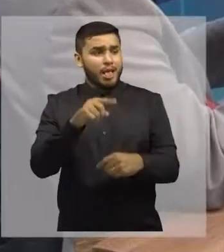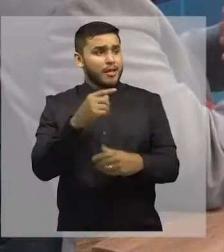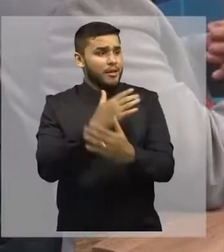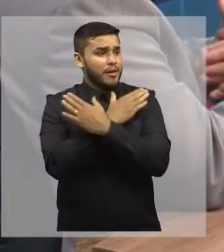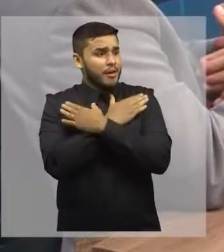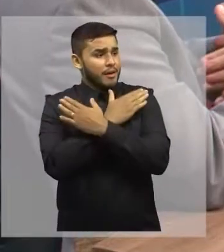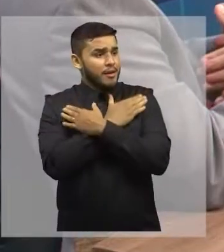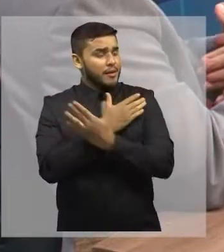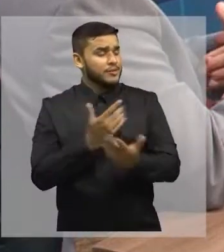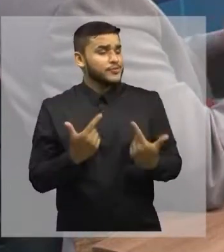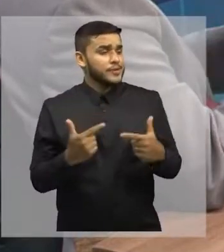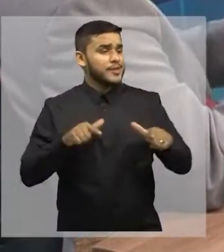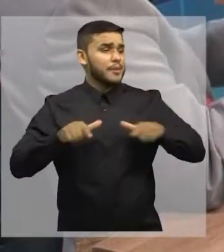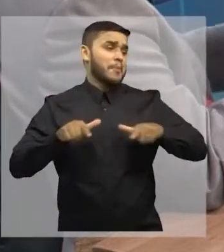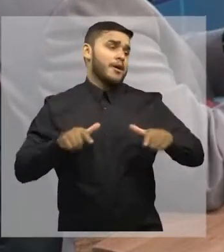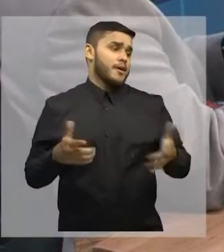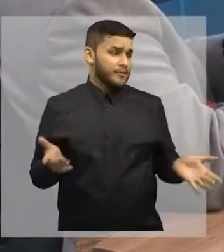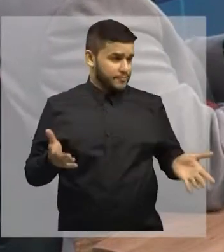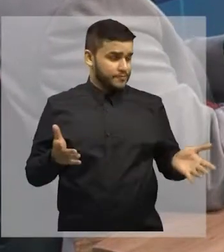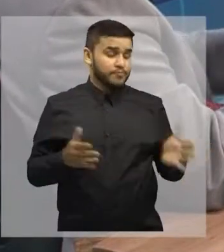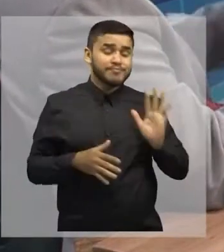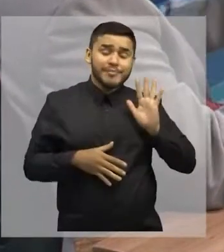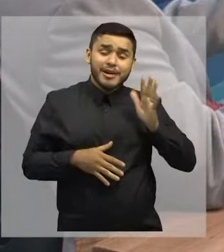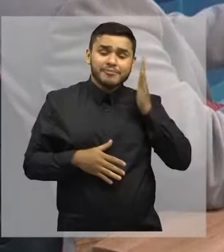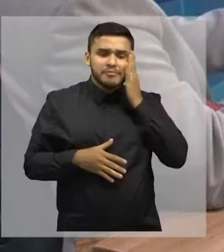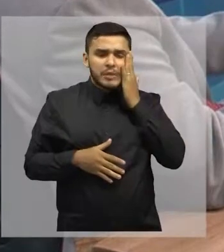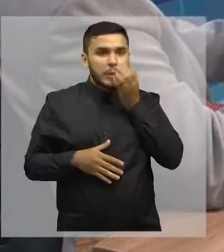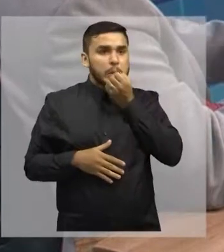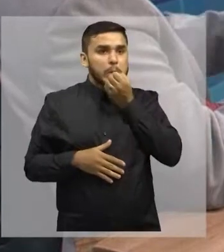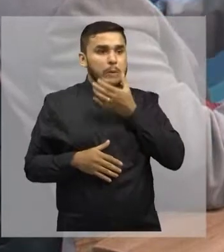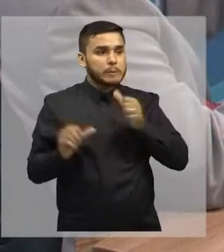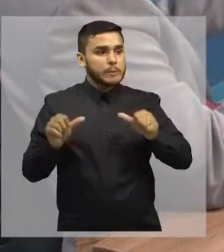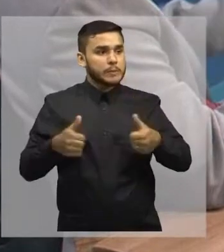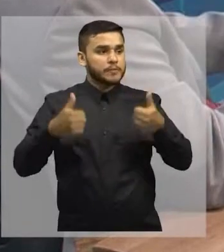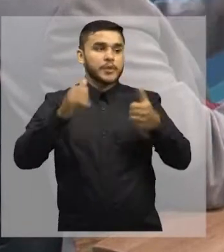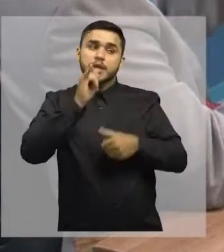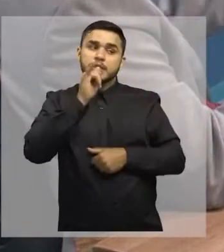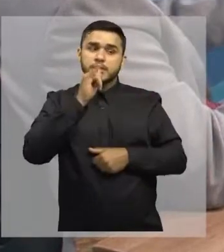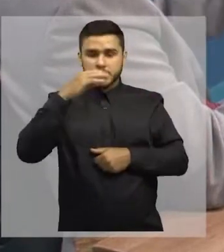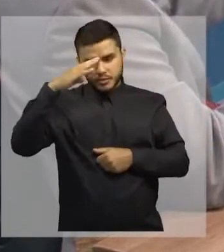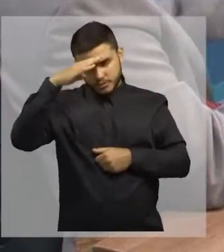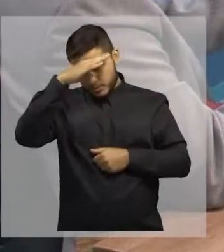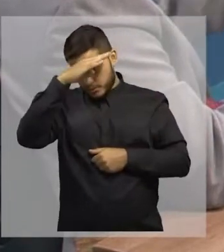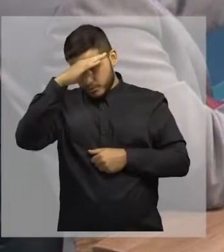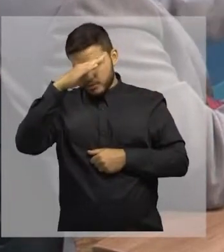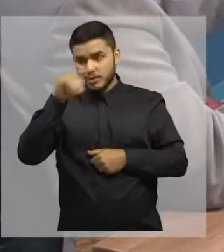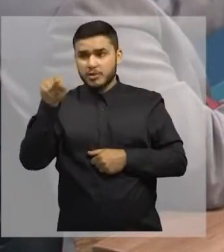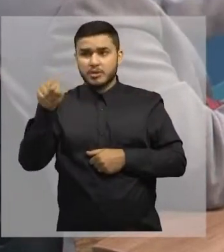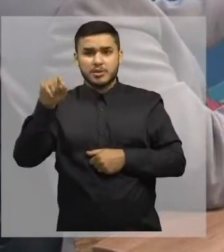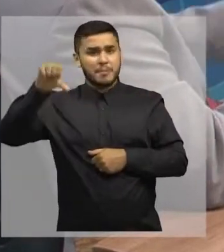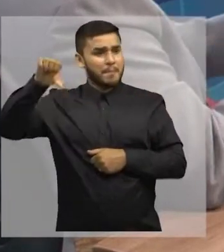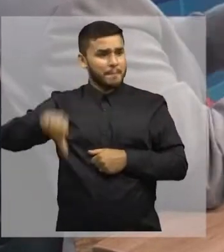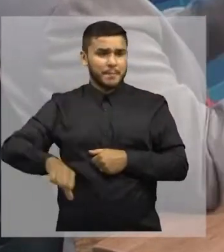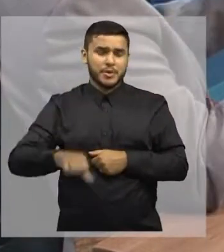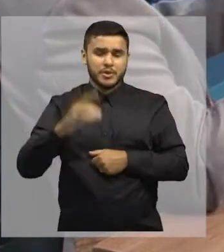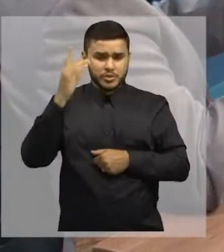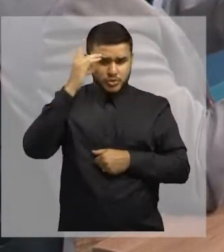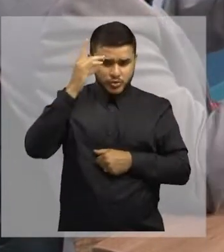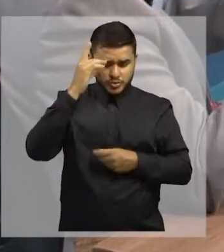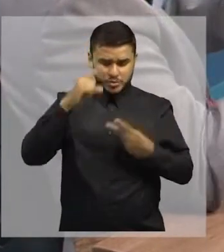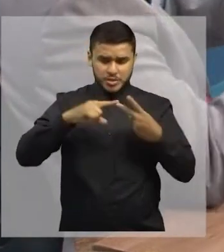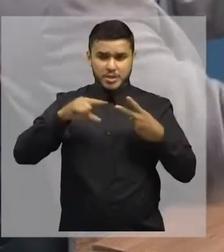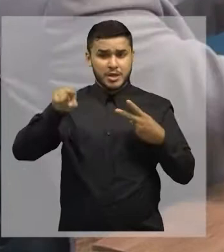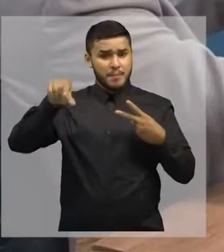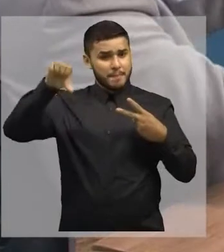do que se imaginava, mas não vejo como positivo. Ele é pior do que a Dilma no segundo mandato, pior do que Lula, FHC. Se você pegar o